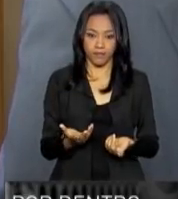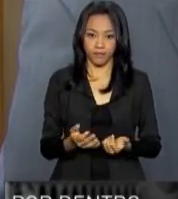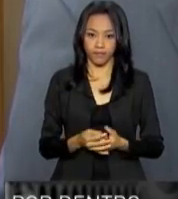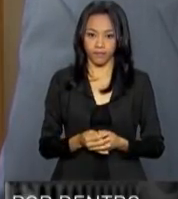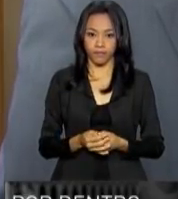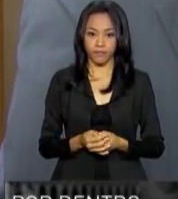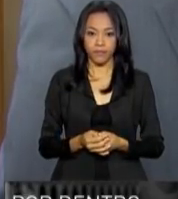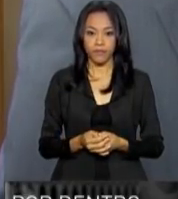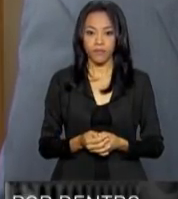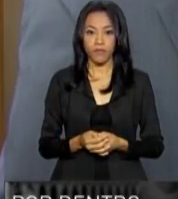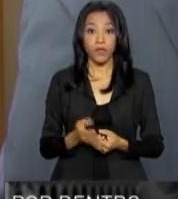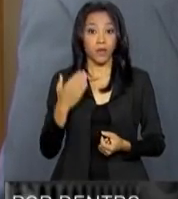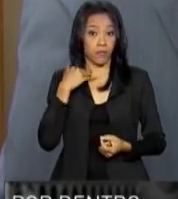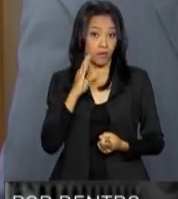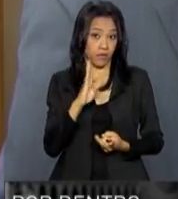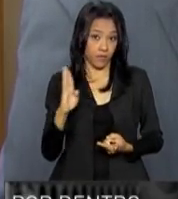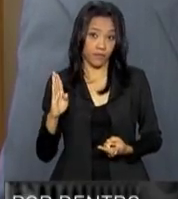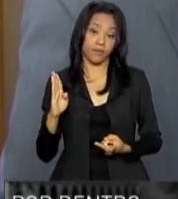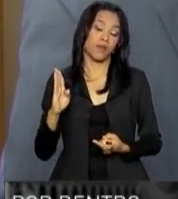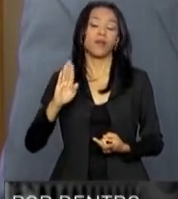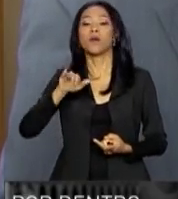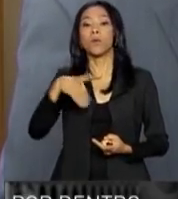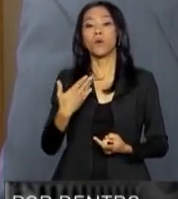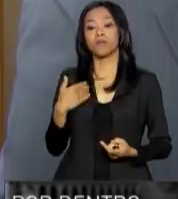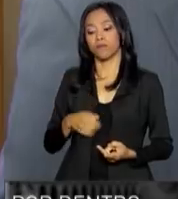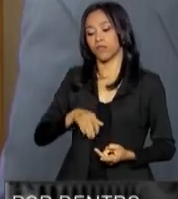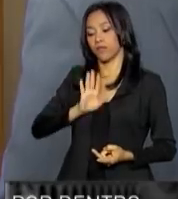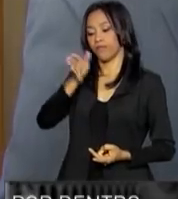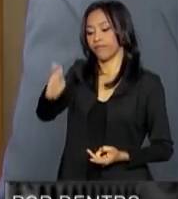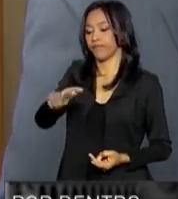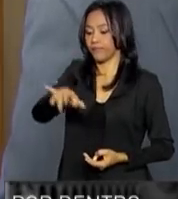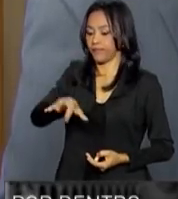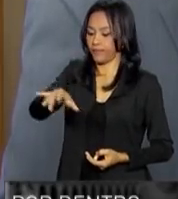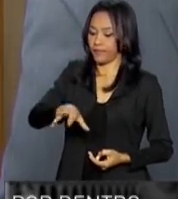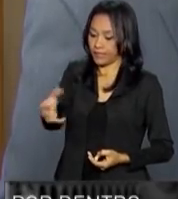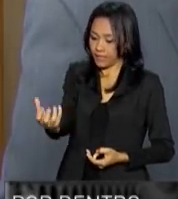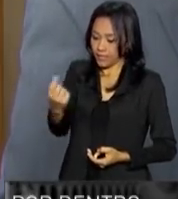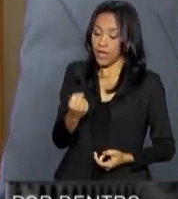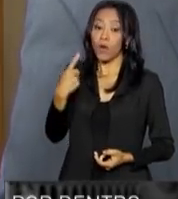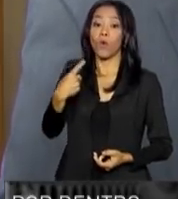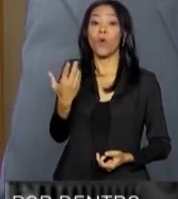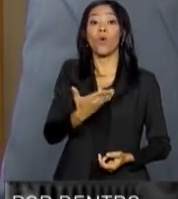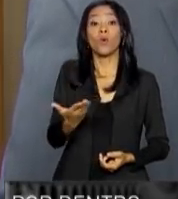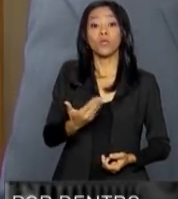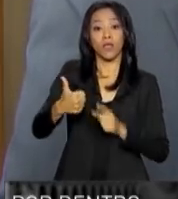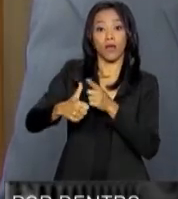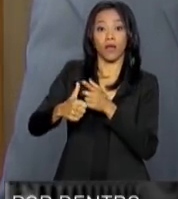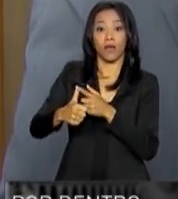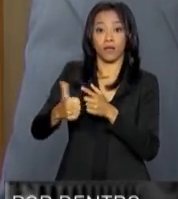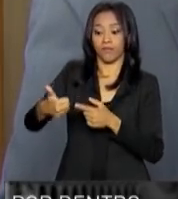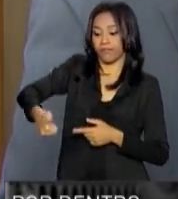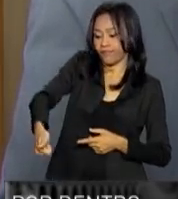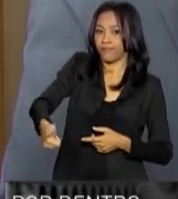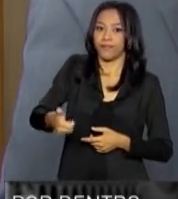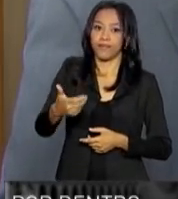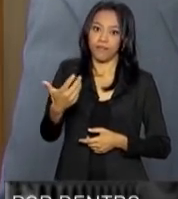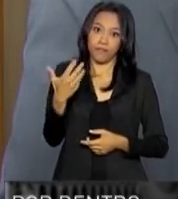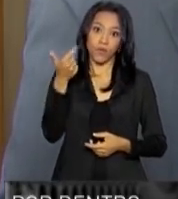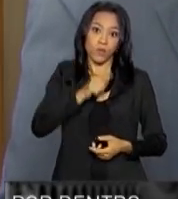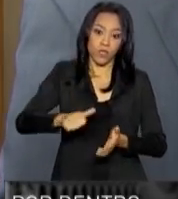o banco do brasil quando você vai fazer o seu saque hoje eles estão pegando a biometria do segurado então a partir da hora que ele pegou a